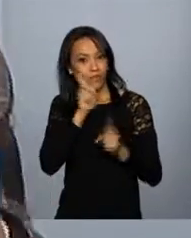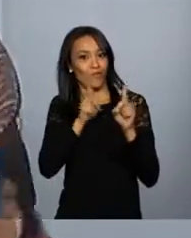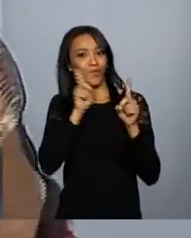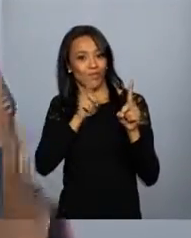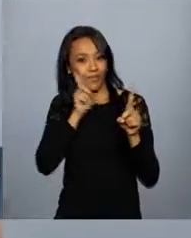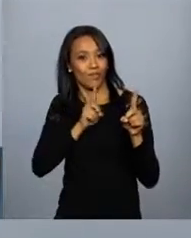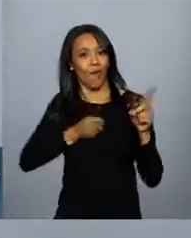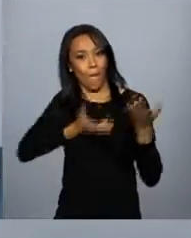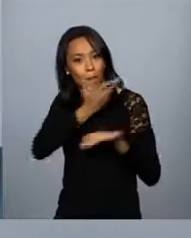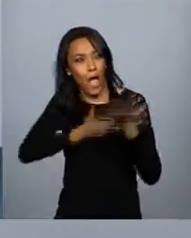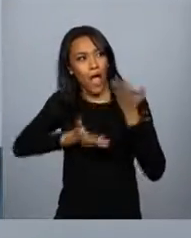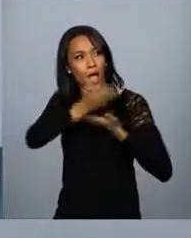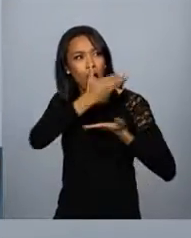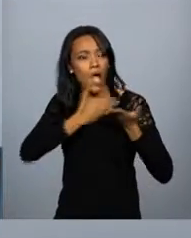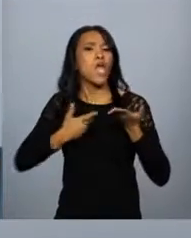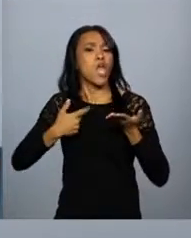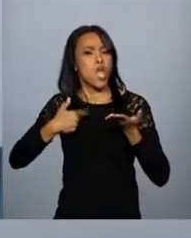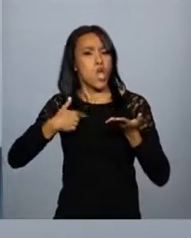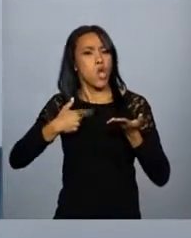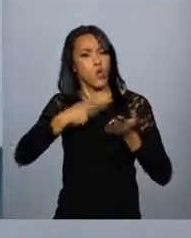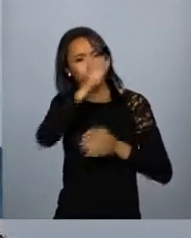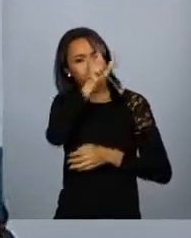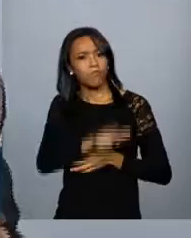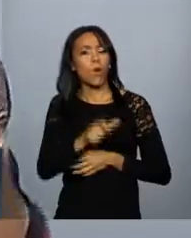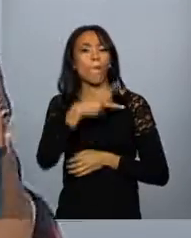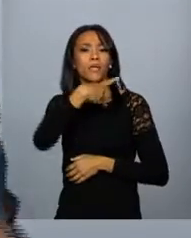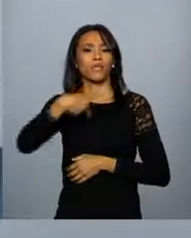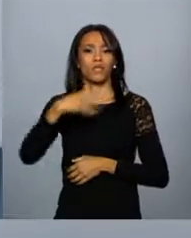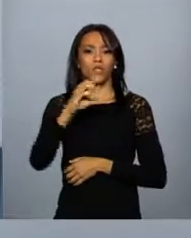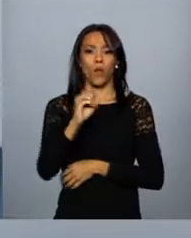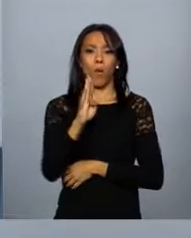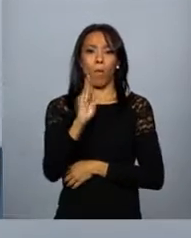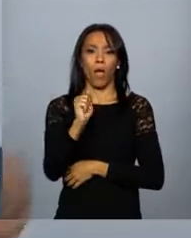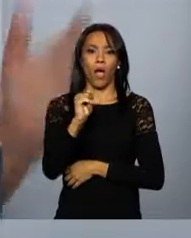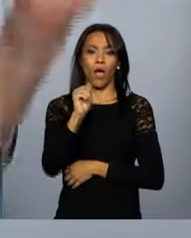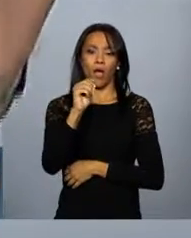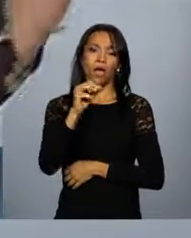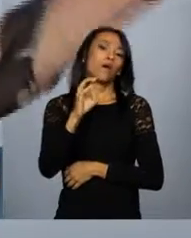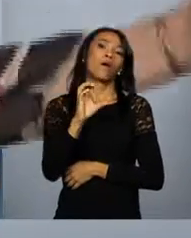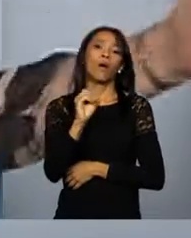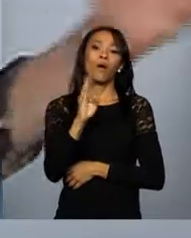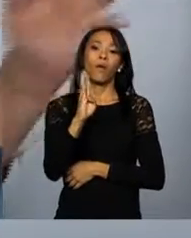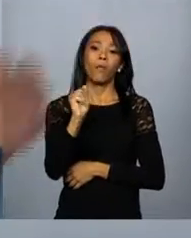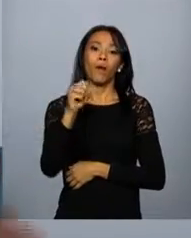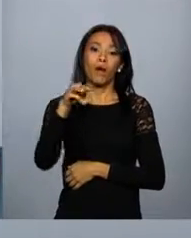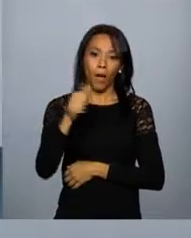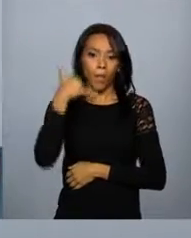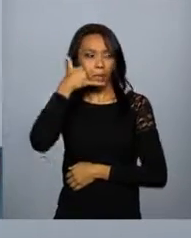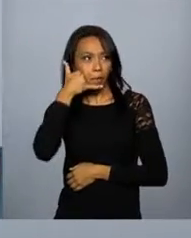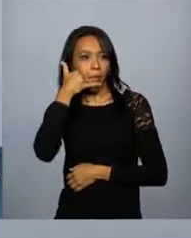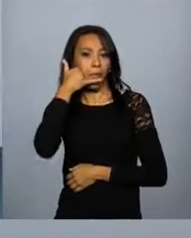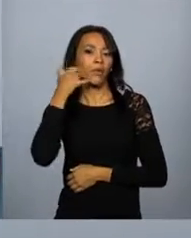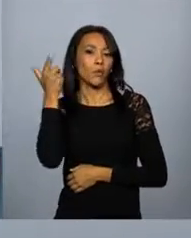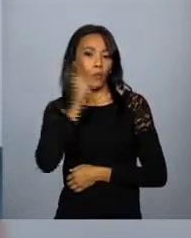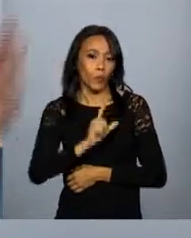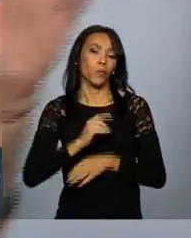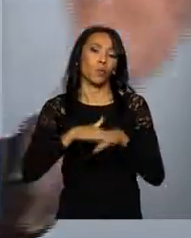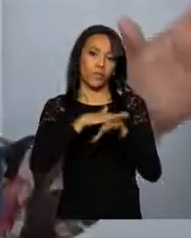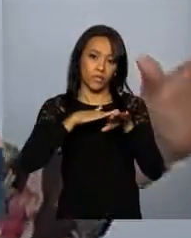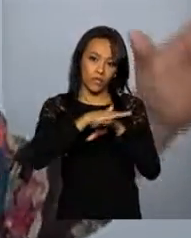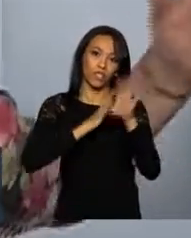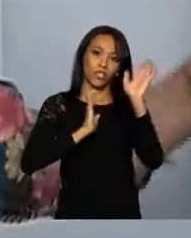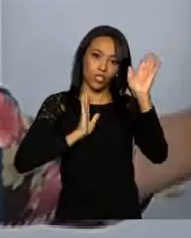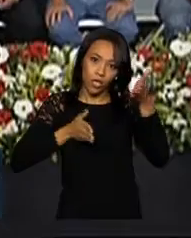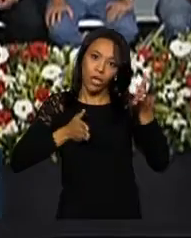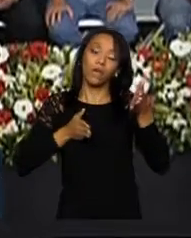Estados Unidos. Eu falei pessoalmente com o presidente Obama sobre isso. O Butantan